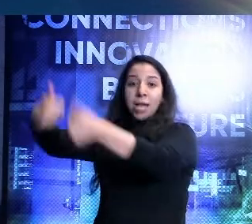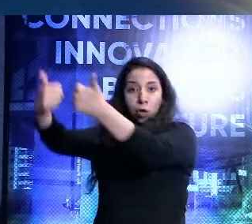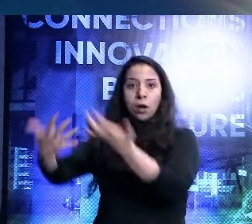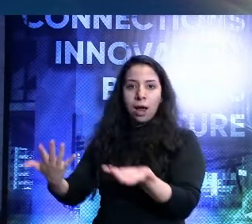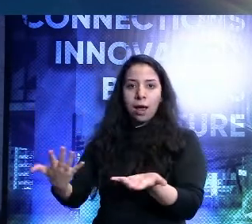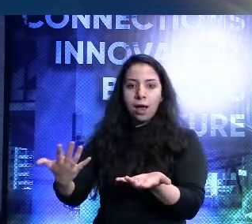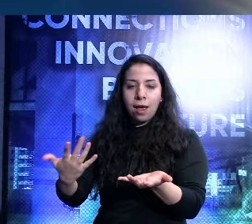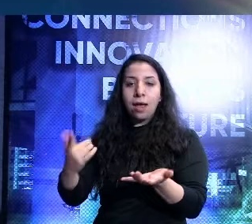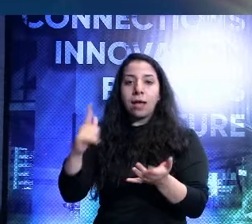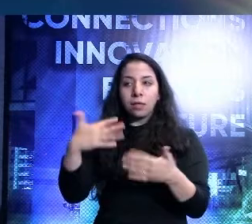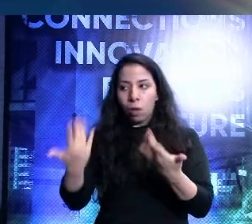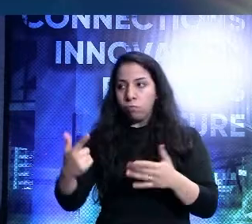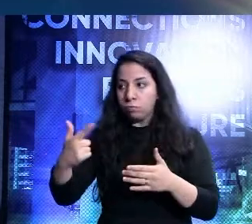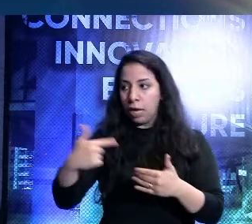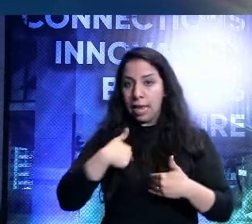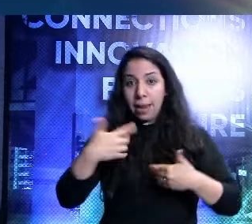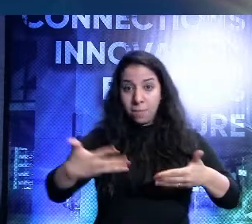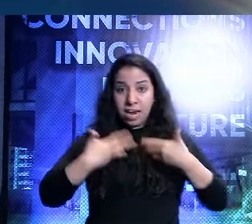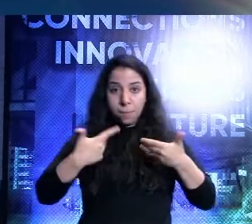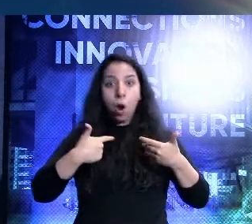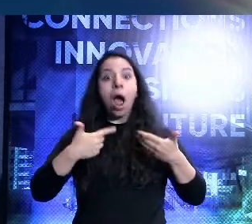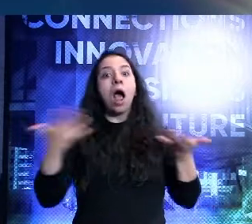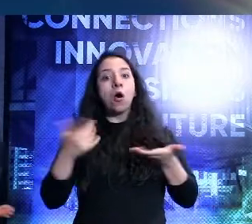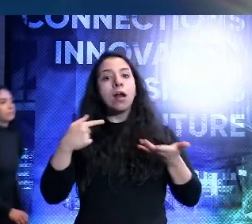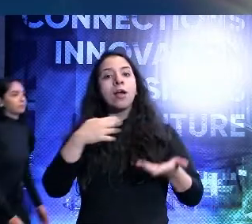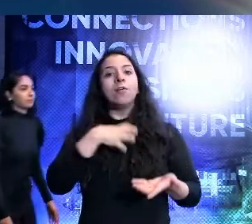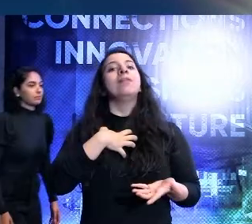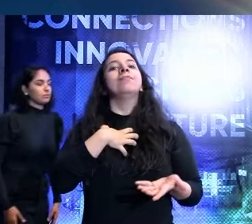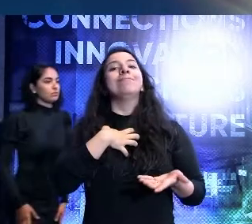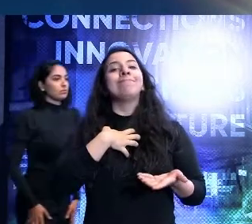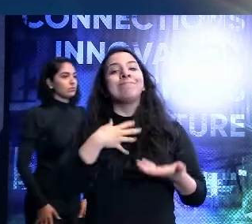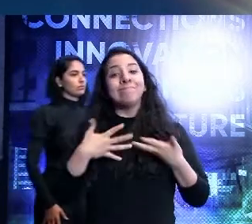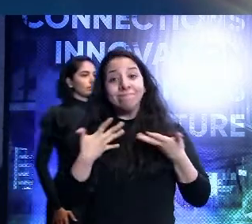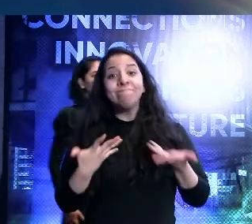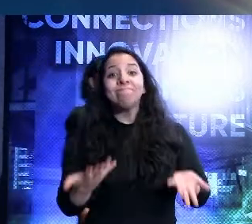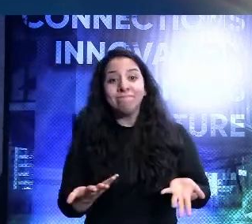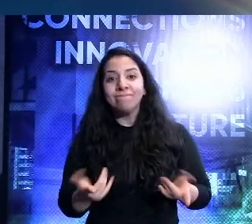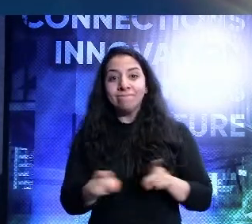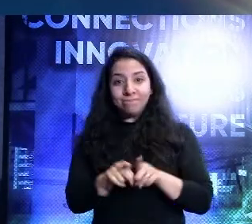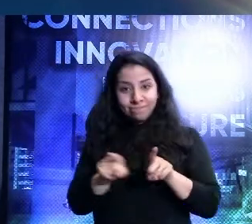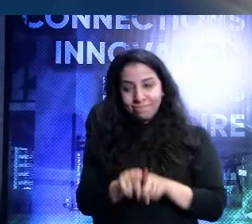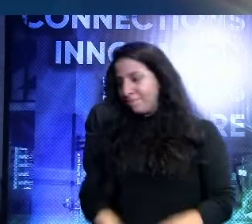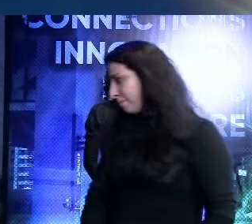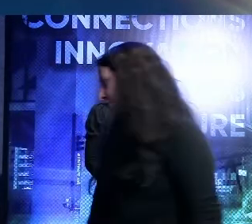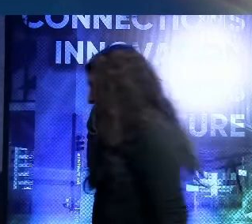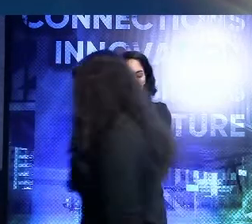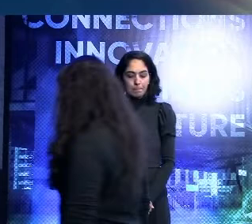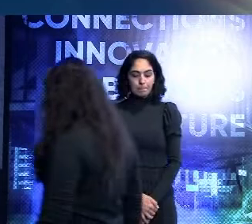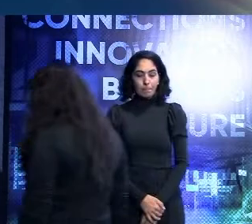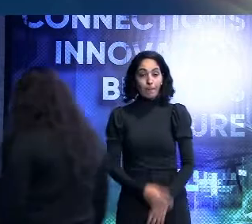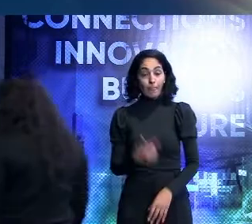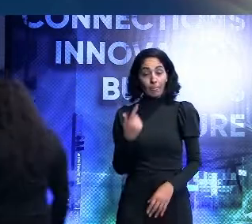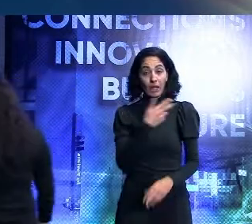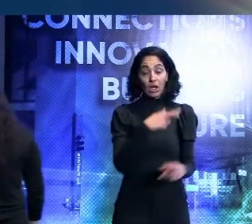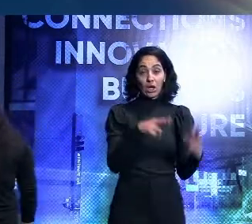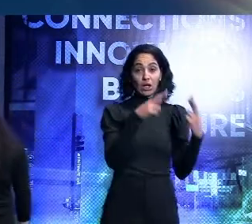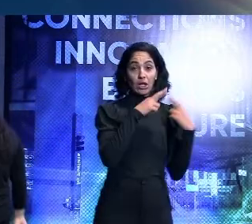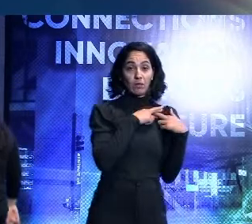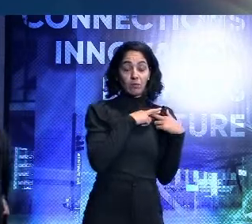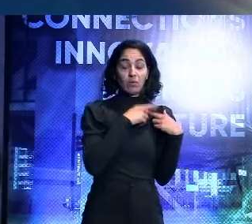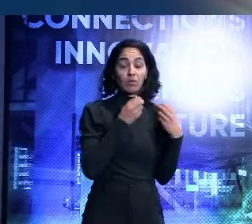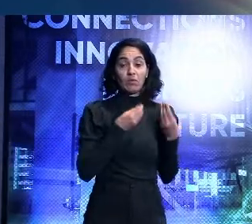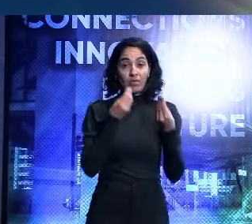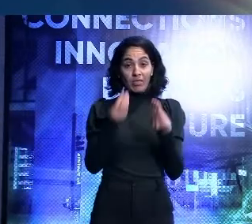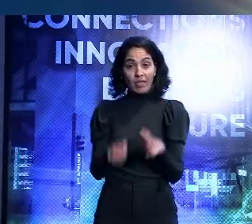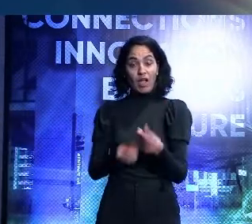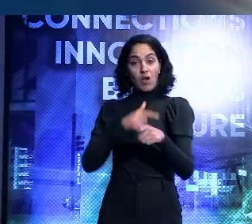próprio Deming, que é um dos caras responsável por trazer o conhecimento relacionado à qualidade total no Japão,